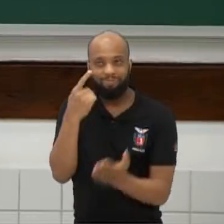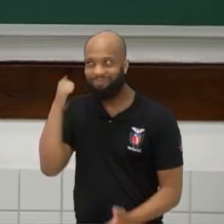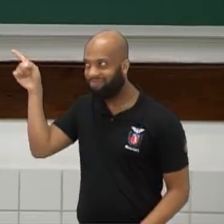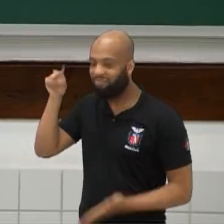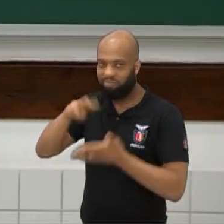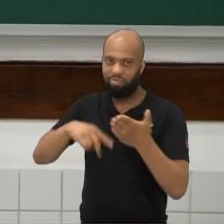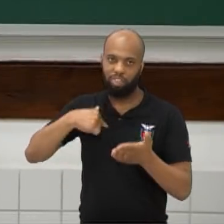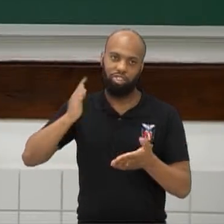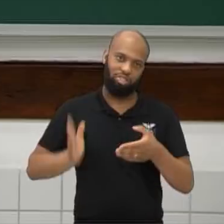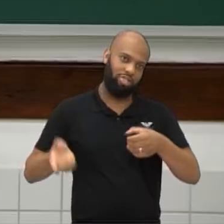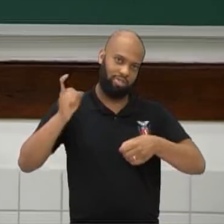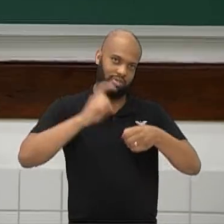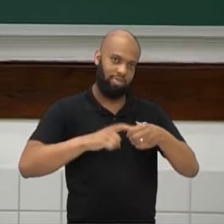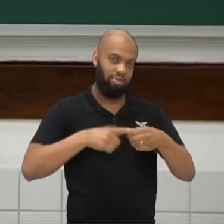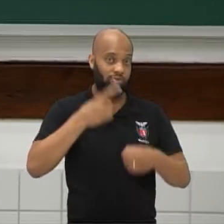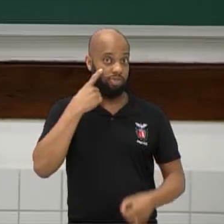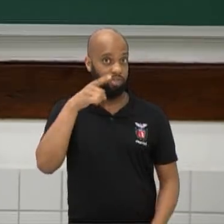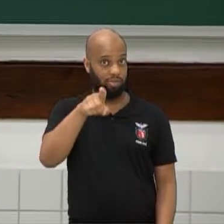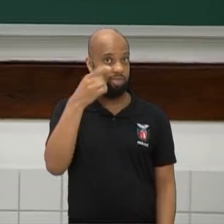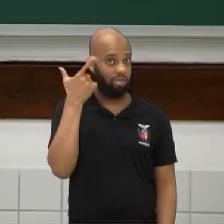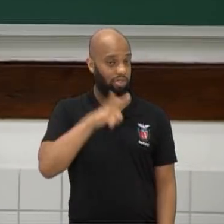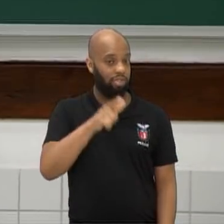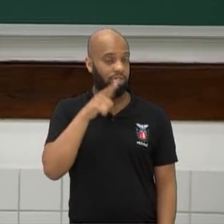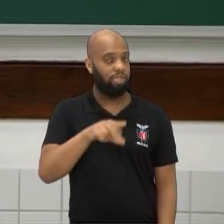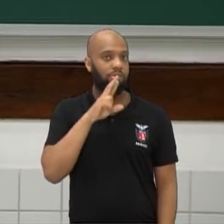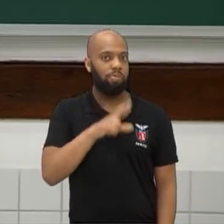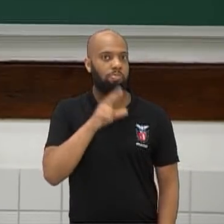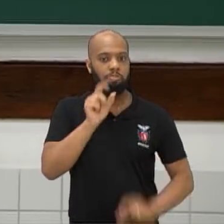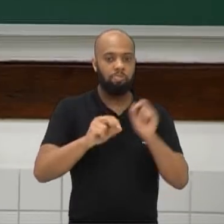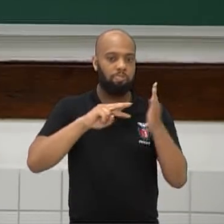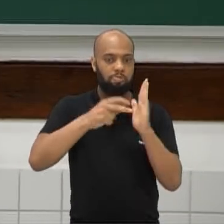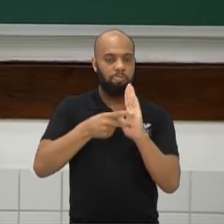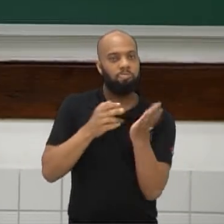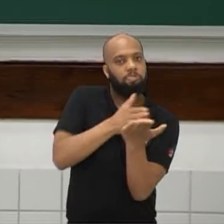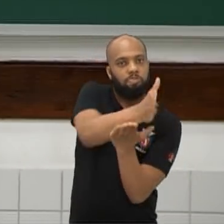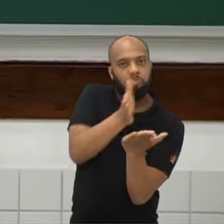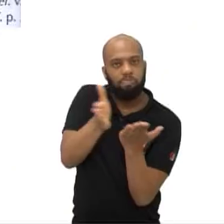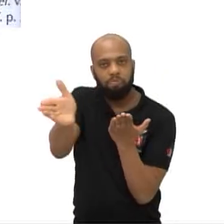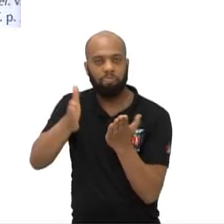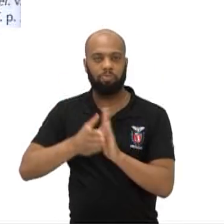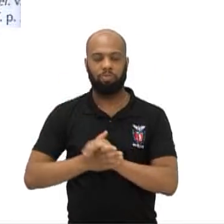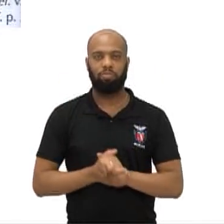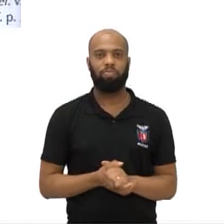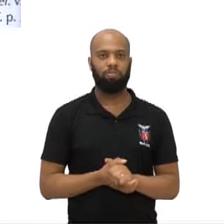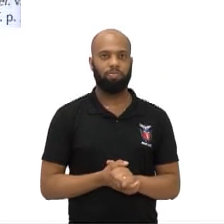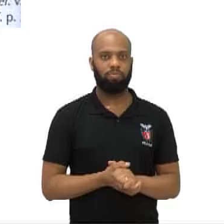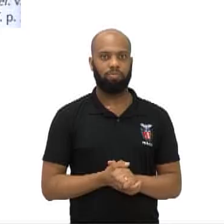tirinha e a gente retorna para ver se vocês conseguiram captar o que significa essa ambiguidade.